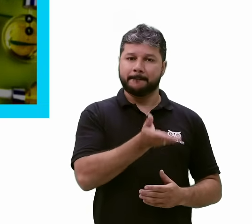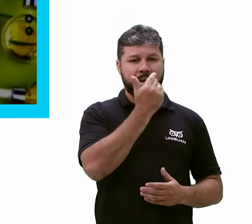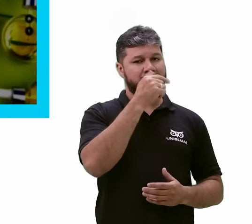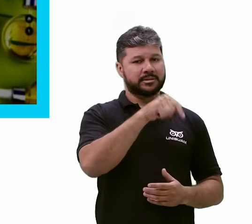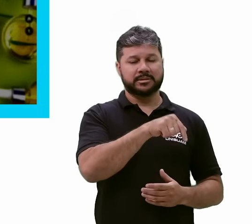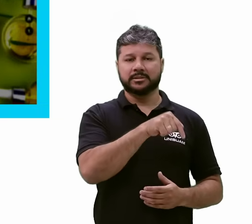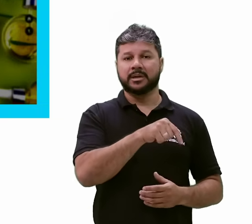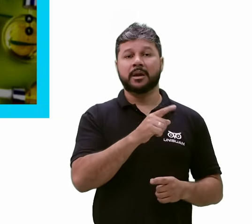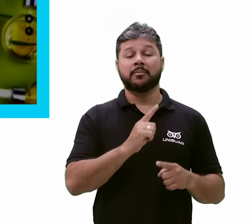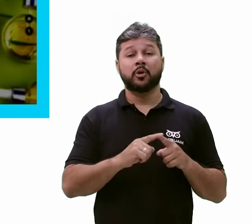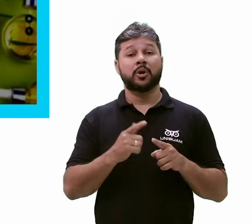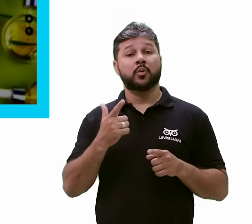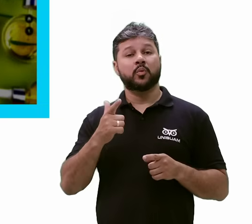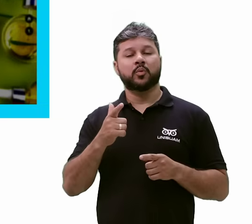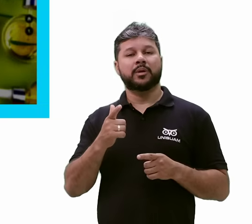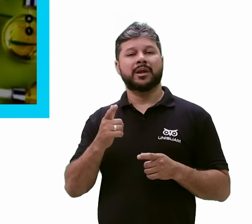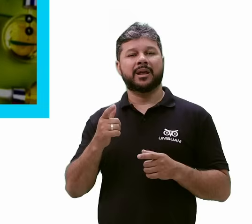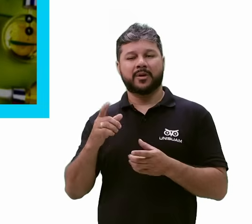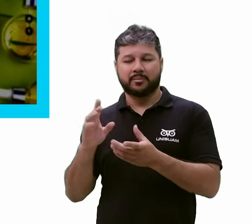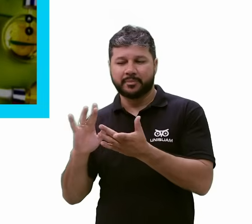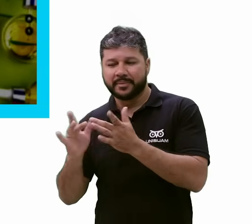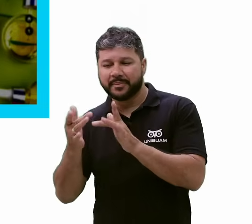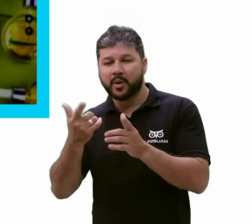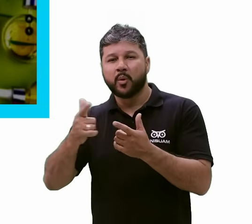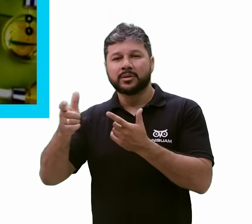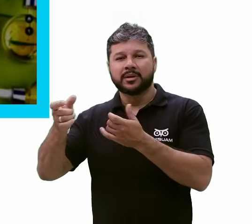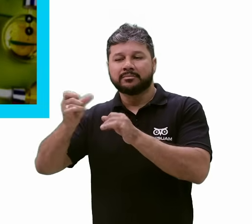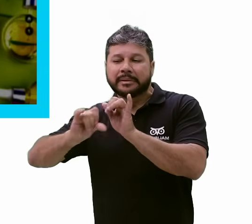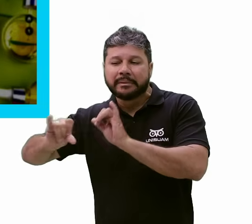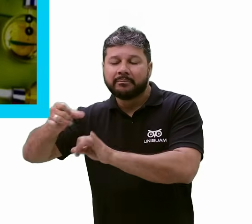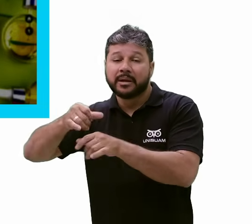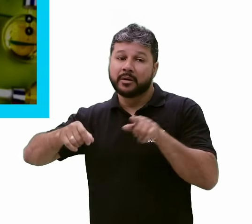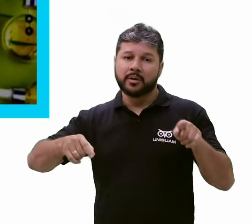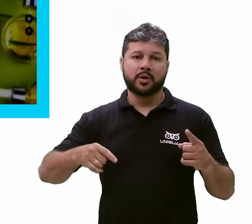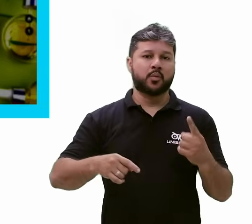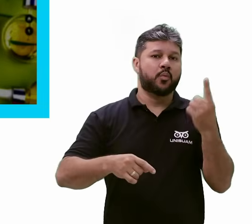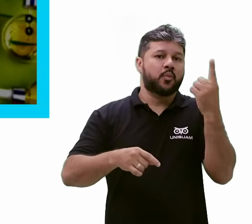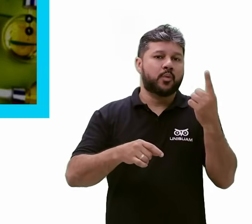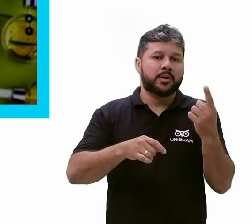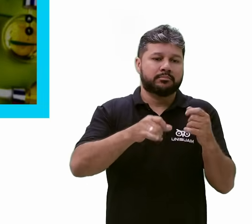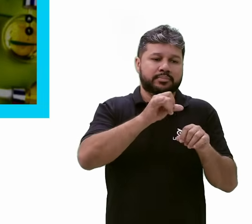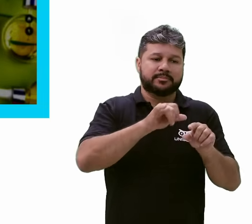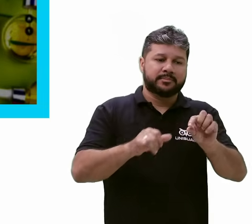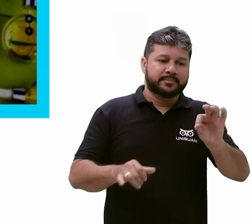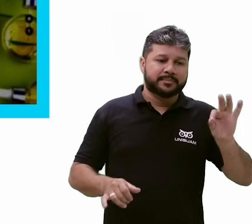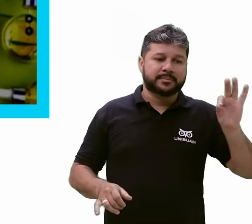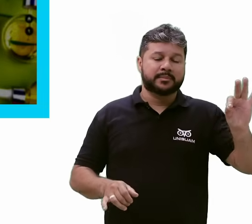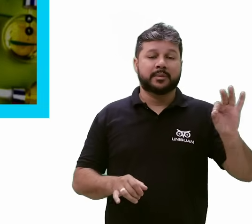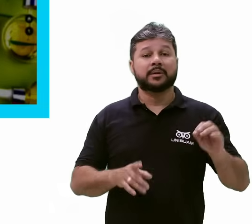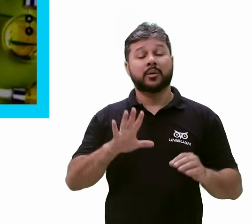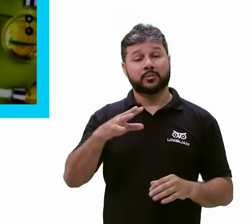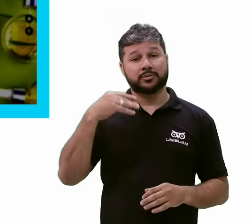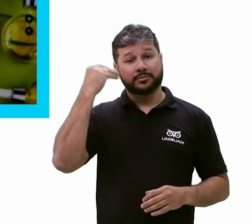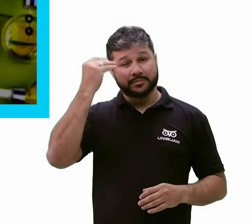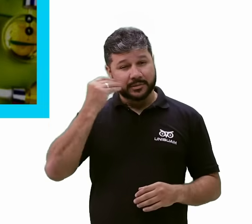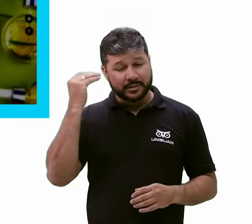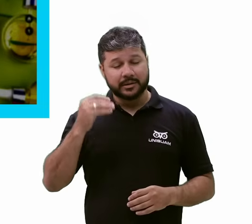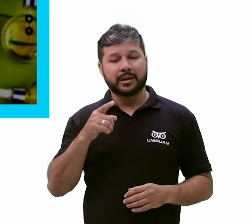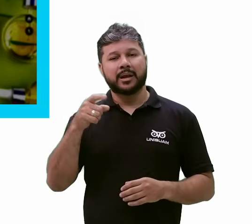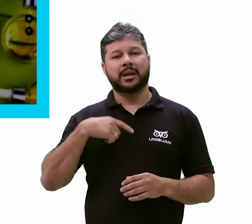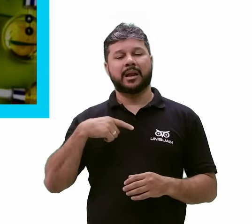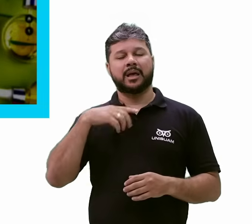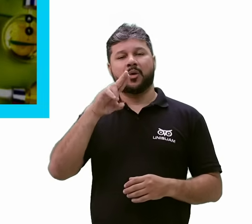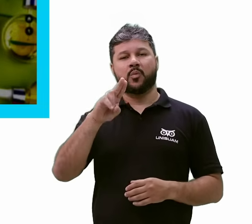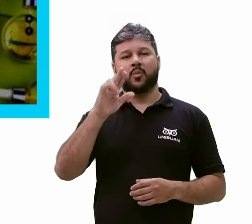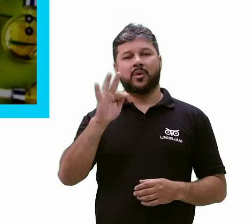Uma dose muito maior. Por quê? Eu não estou tendo o efeito comitiva aqui das outras substâncias, tá? E por experiência